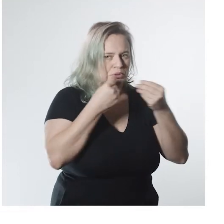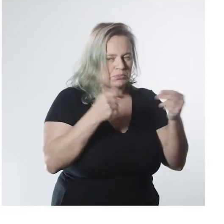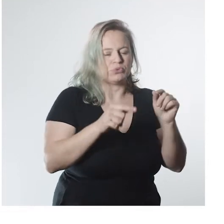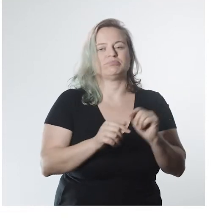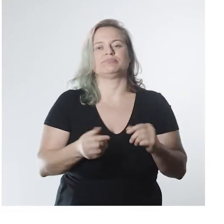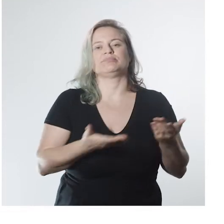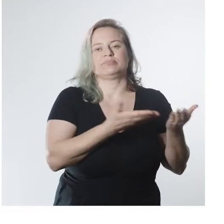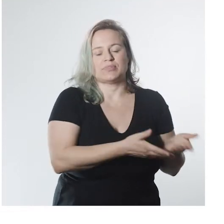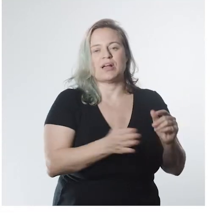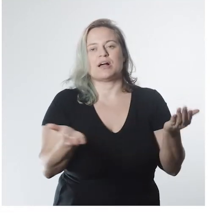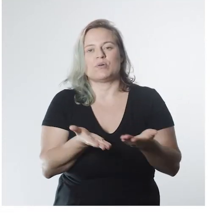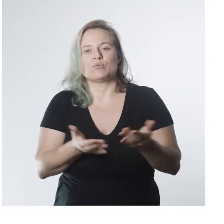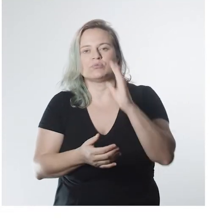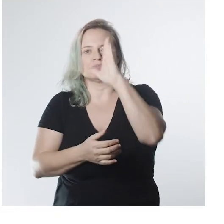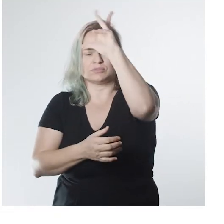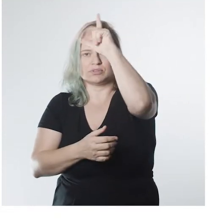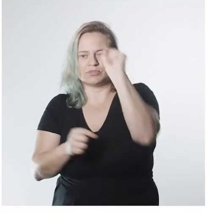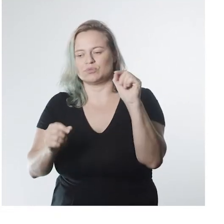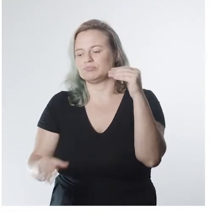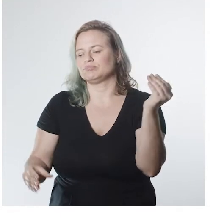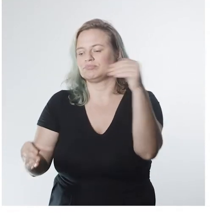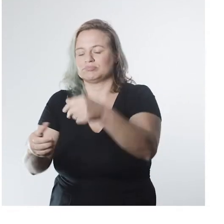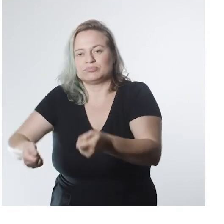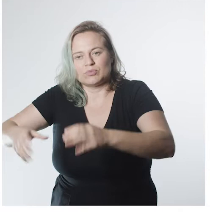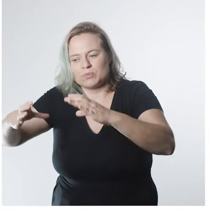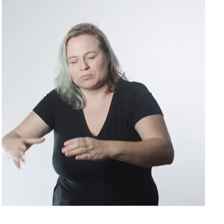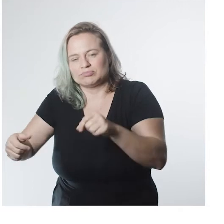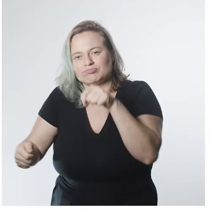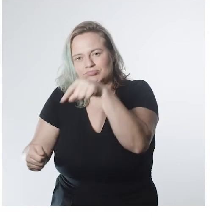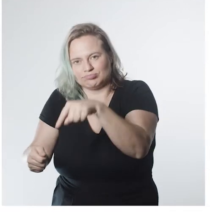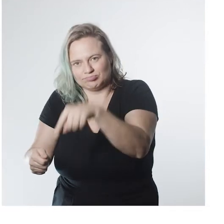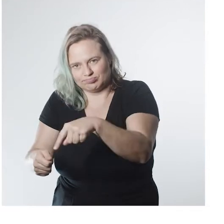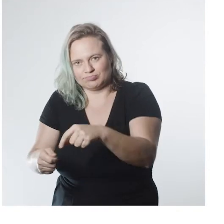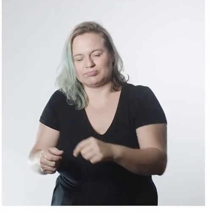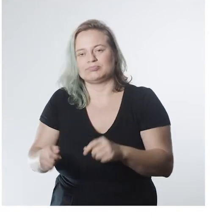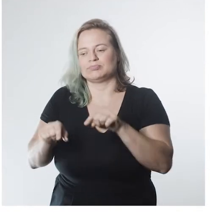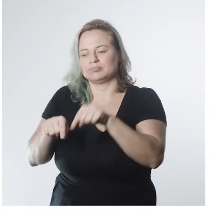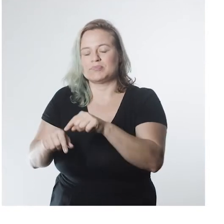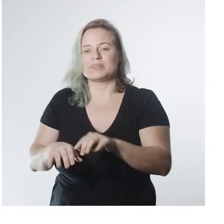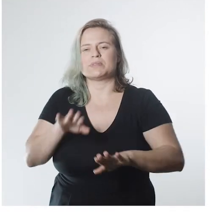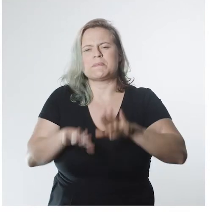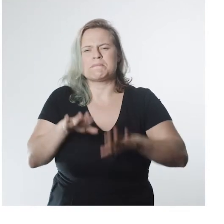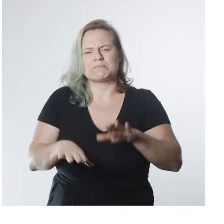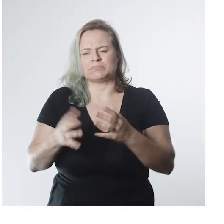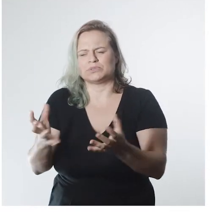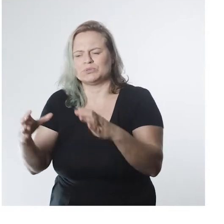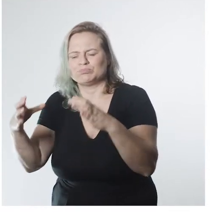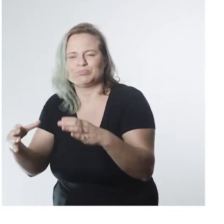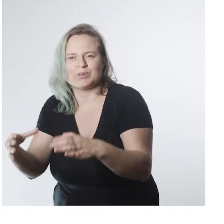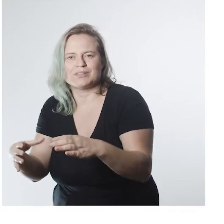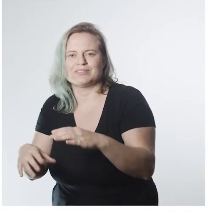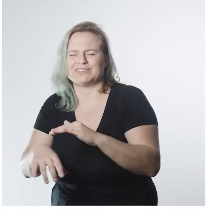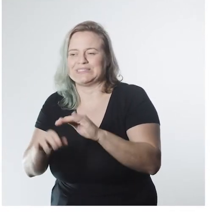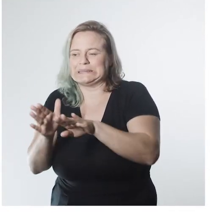A quantidade de ingrediente que você põe na panela não pode ser muito grande, porque dependendo da panela que você tem, ou do fogão, da potência do teu fogão, vai